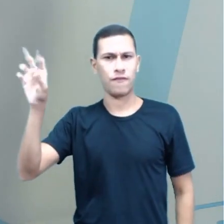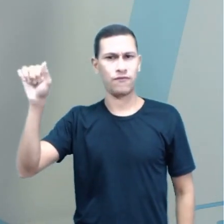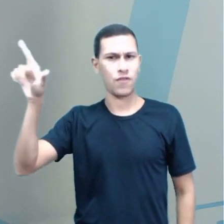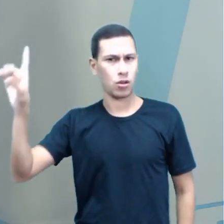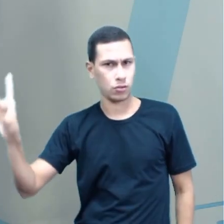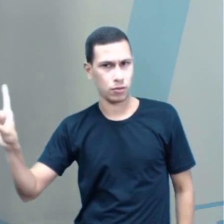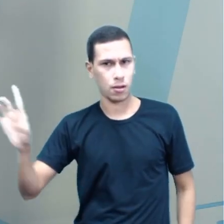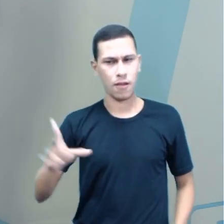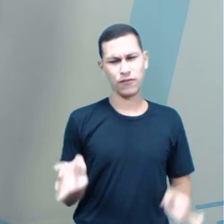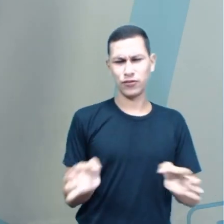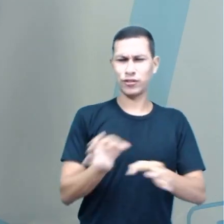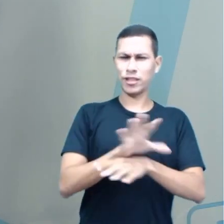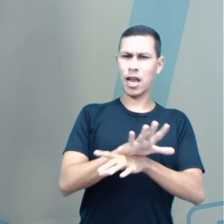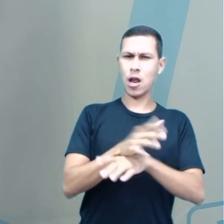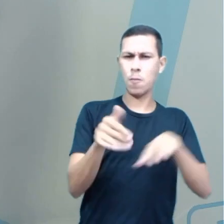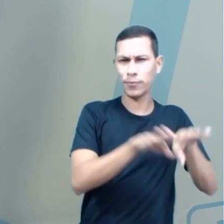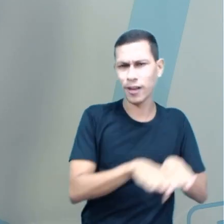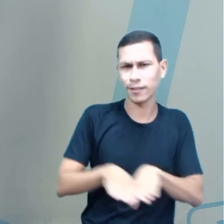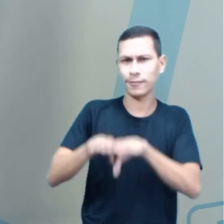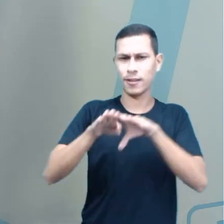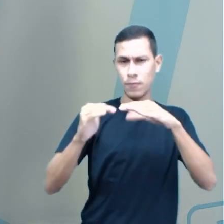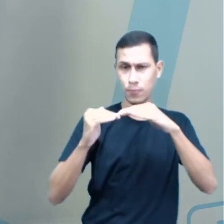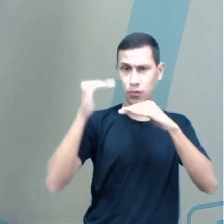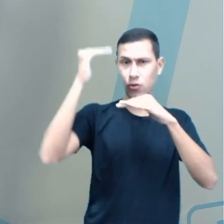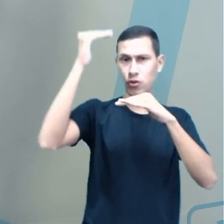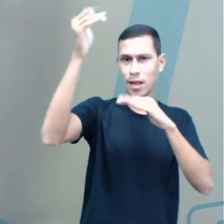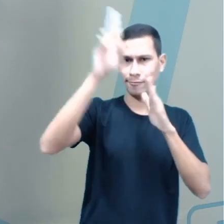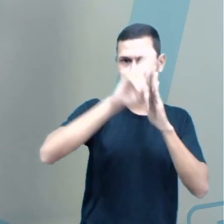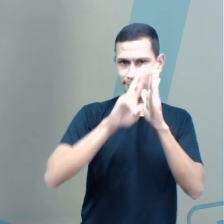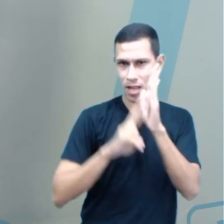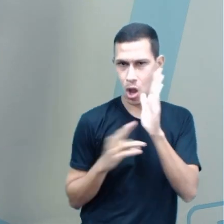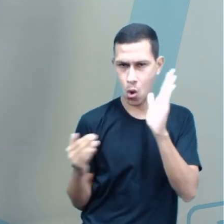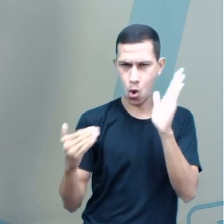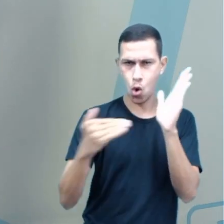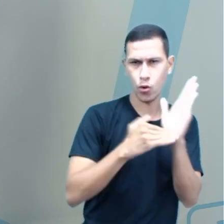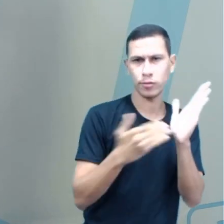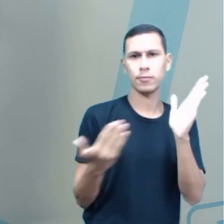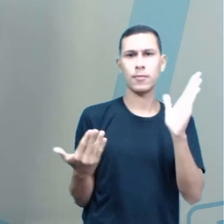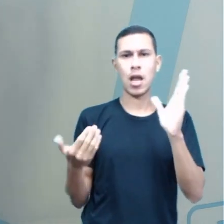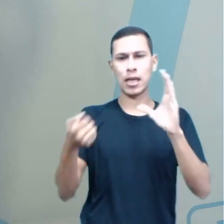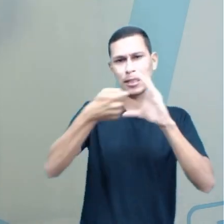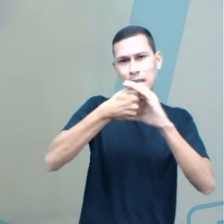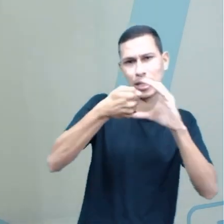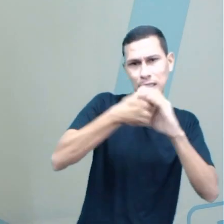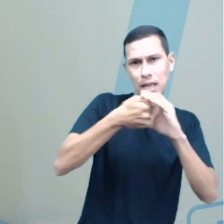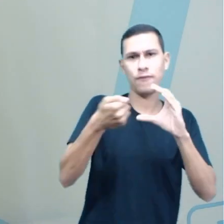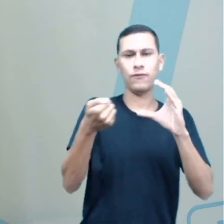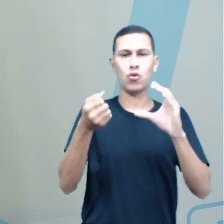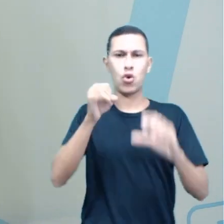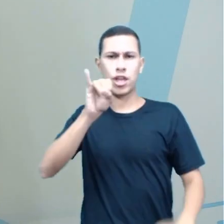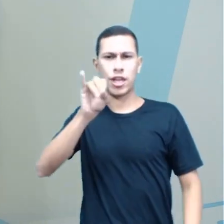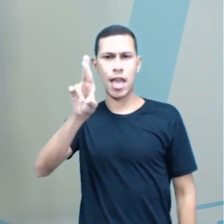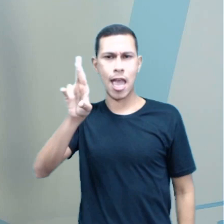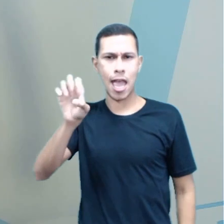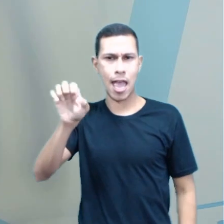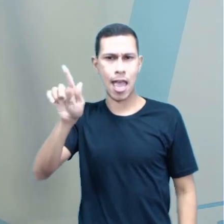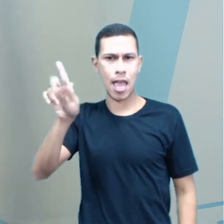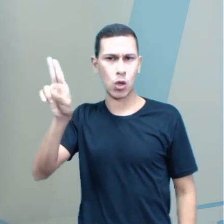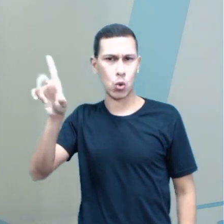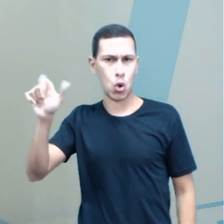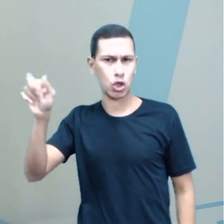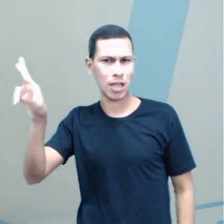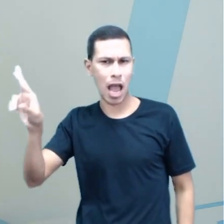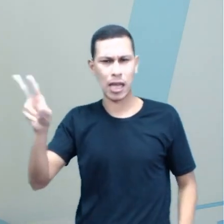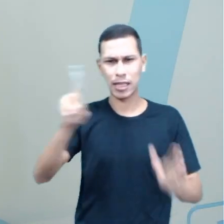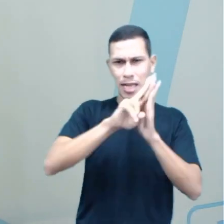finalizar, temos aí o comparativo de superioridade, tratando de adjetivos irregulares, que não seguem nenhuma dessas regras, certo? No